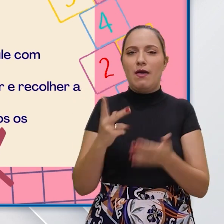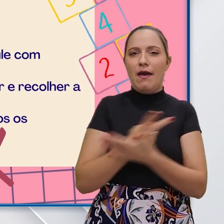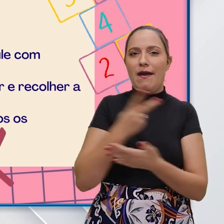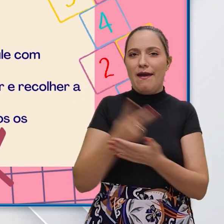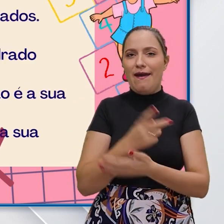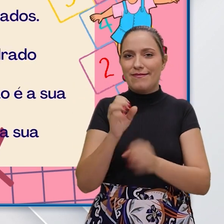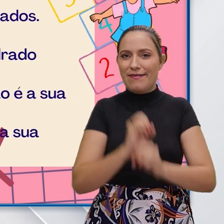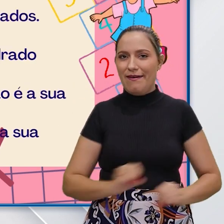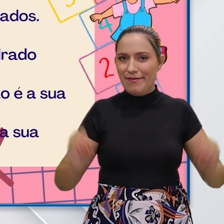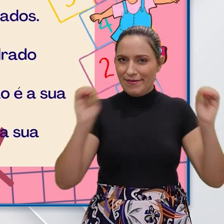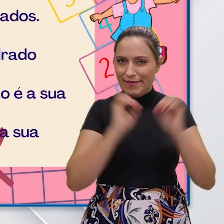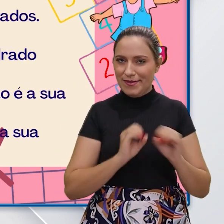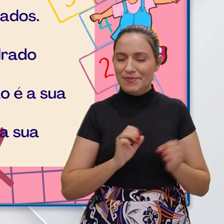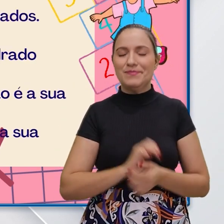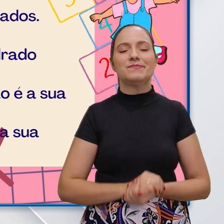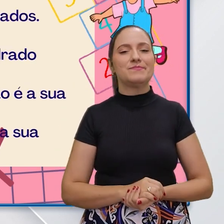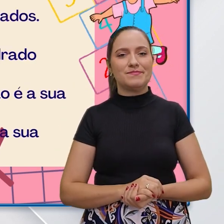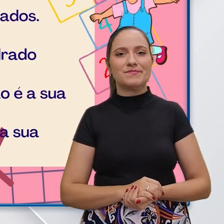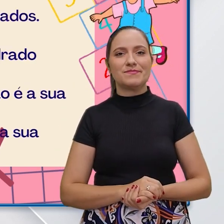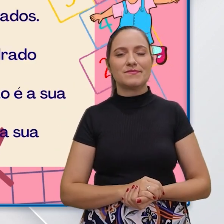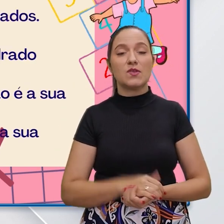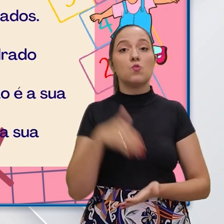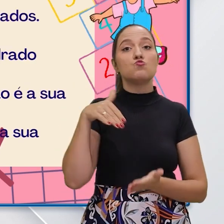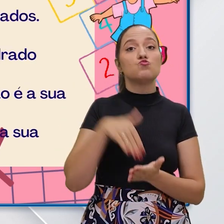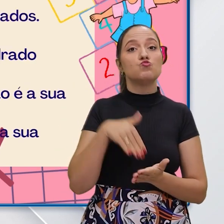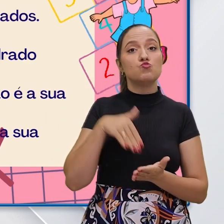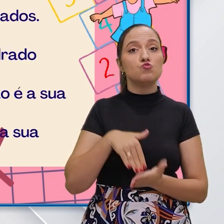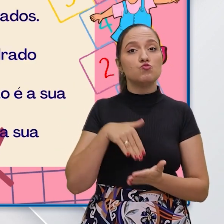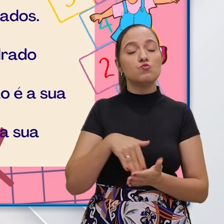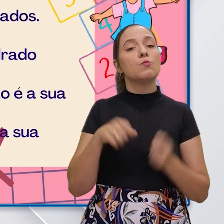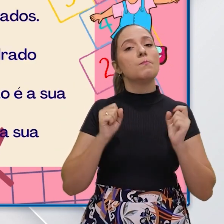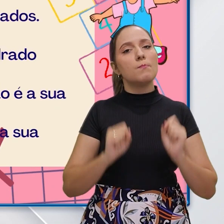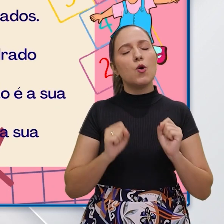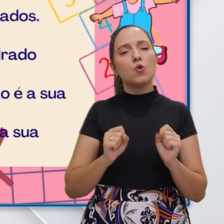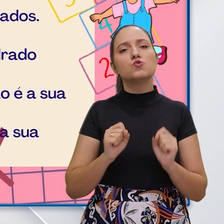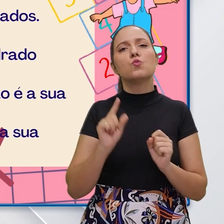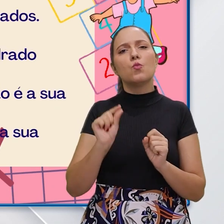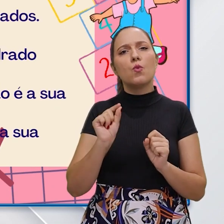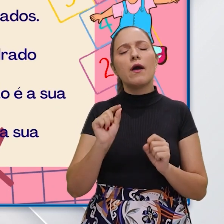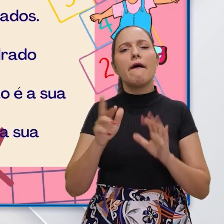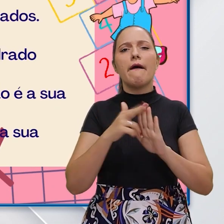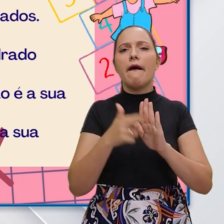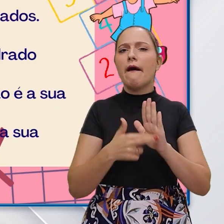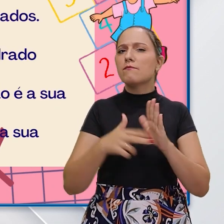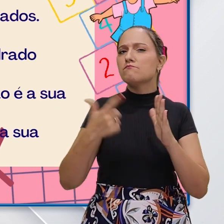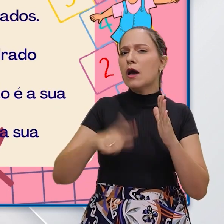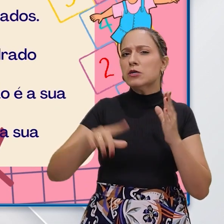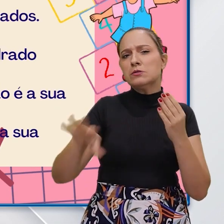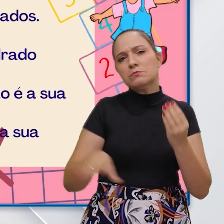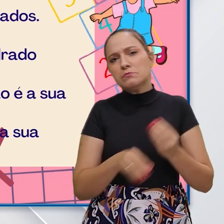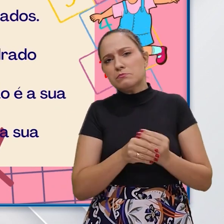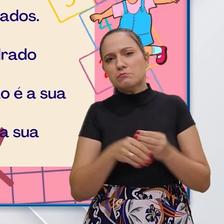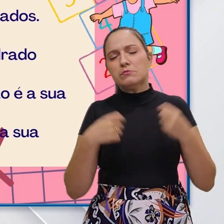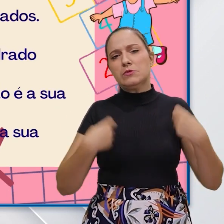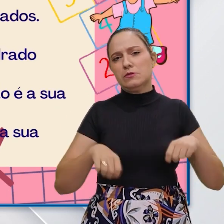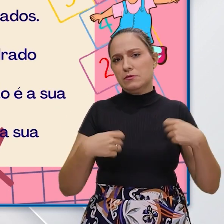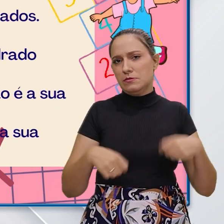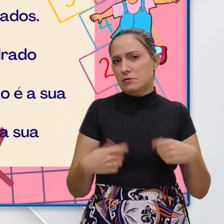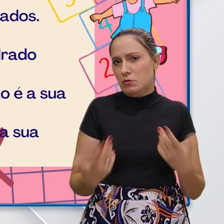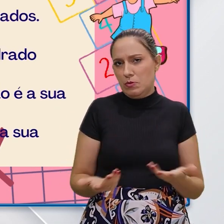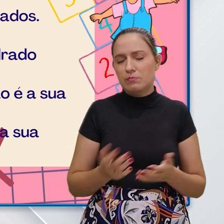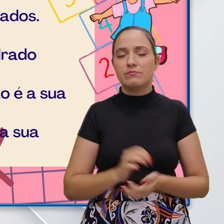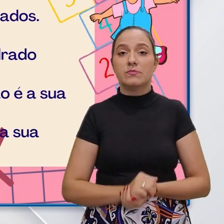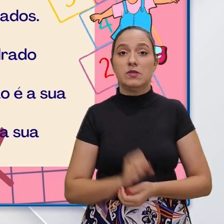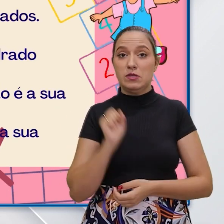errar. A última parte pode consistir das regras adicionais, ou